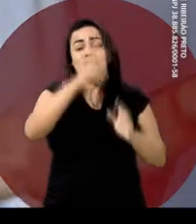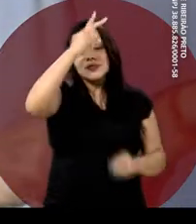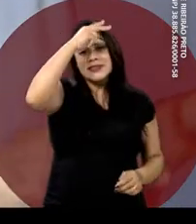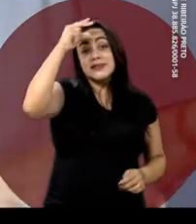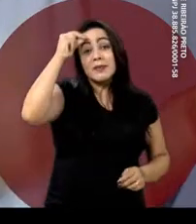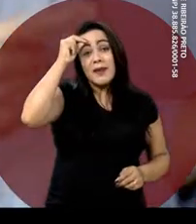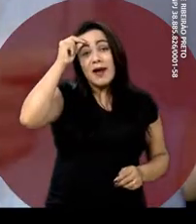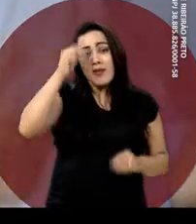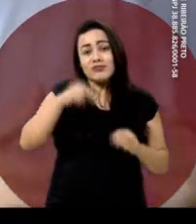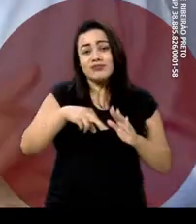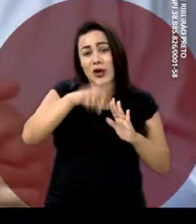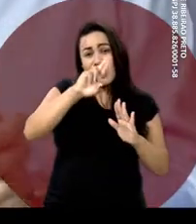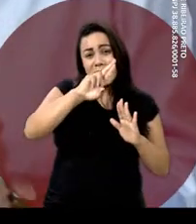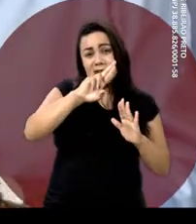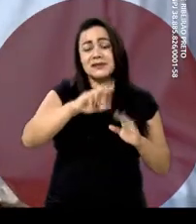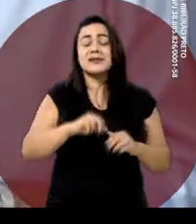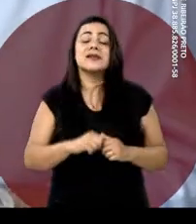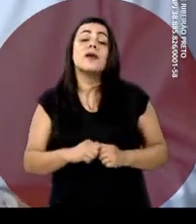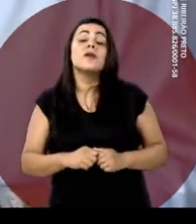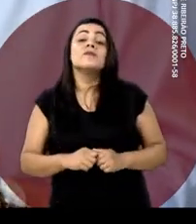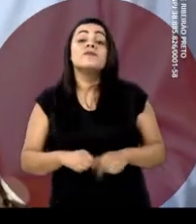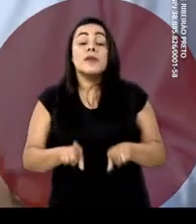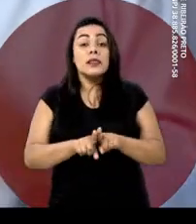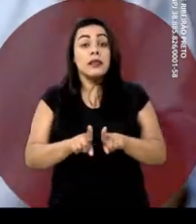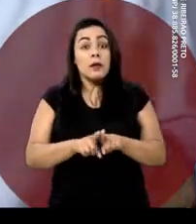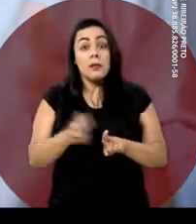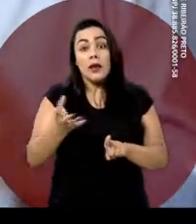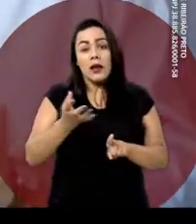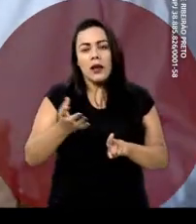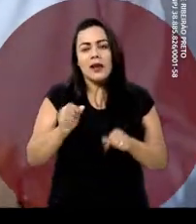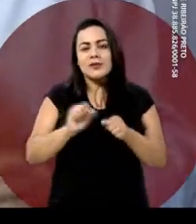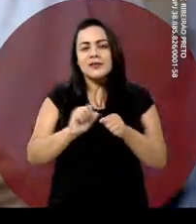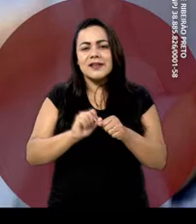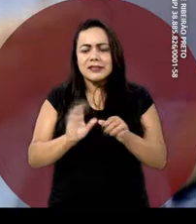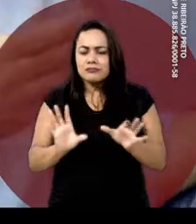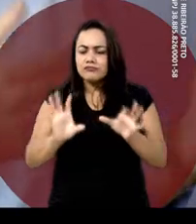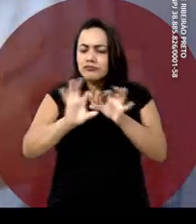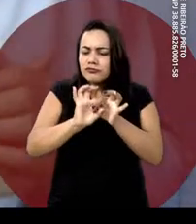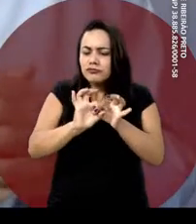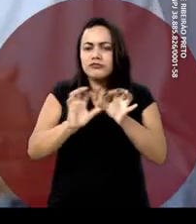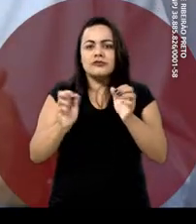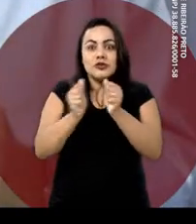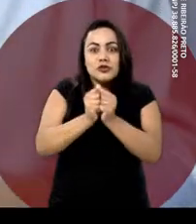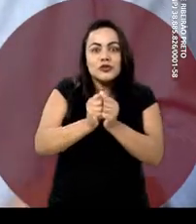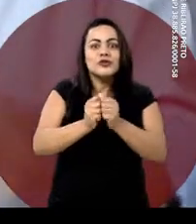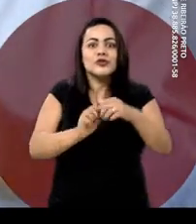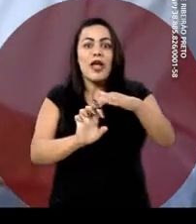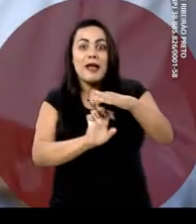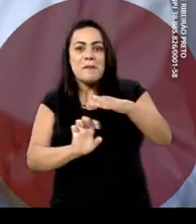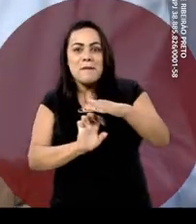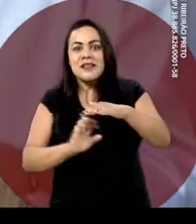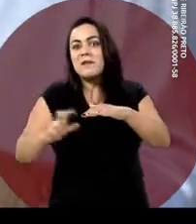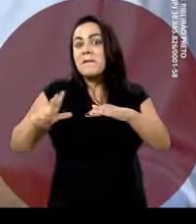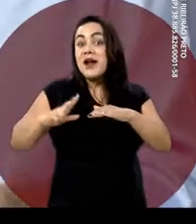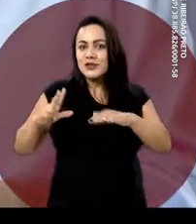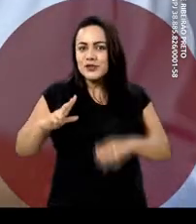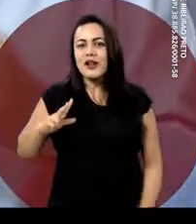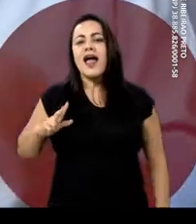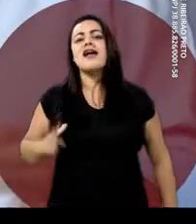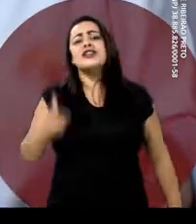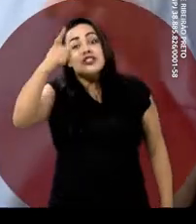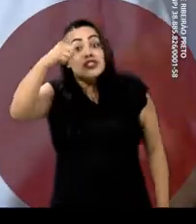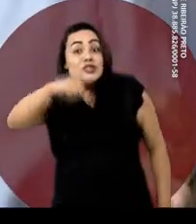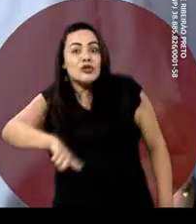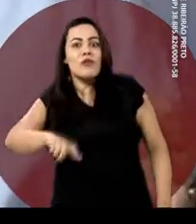municipais de regularização. Além disso, vamos promover parceria com a iniciativa privada, como já aconteceu no passado, para retomar o programa